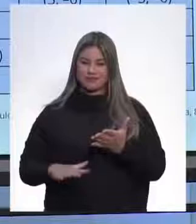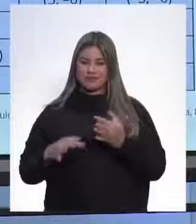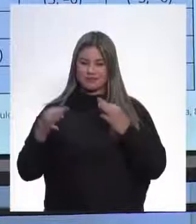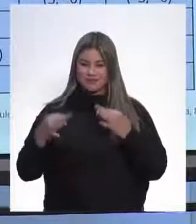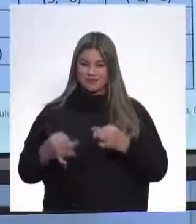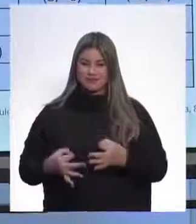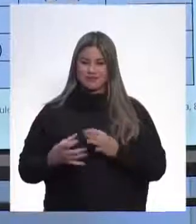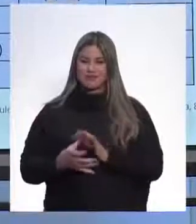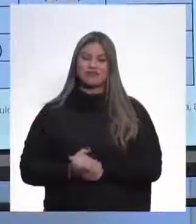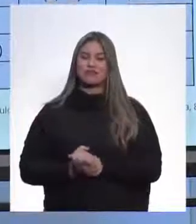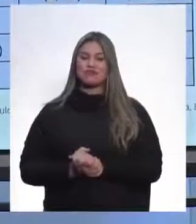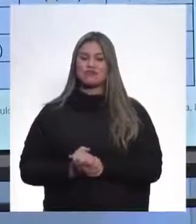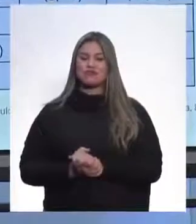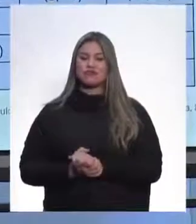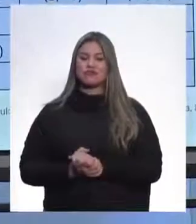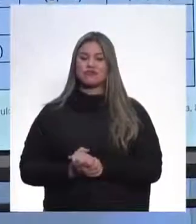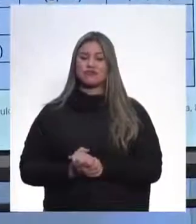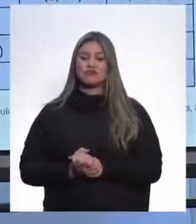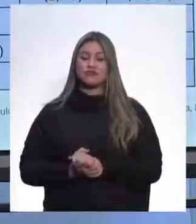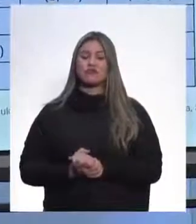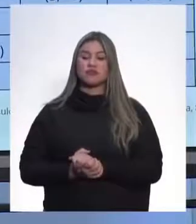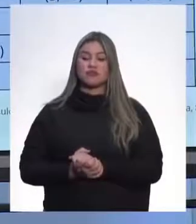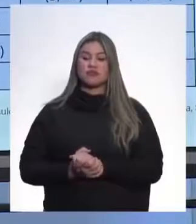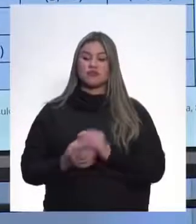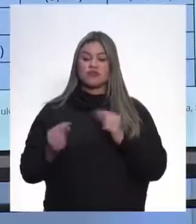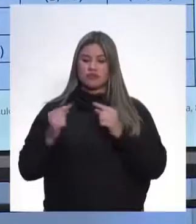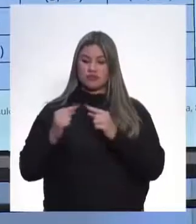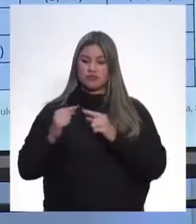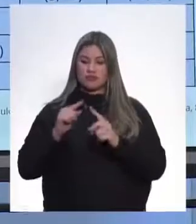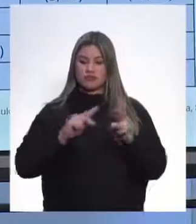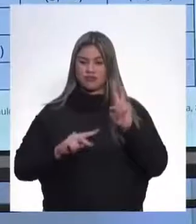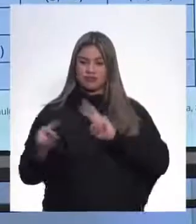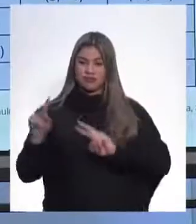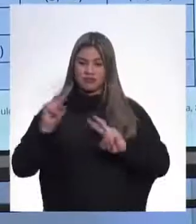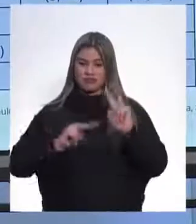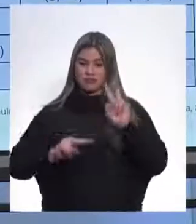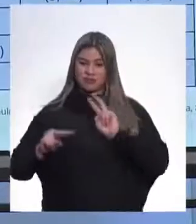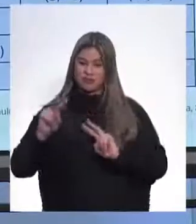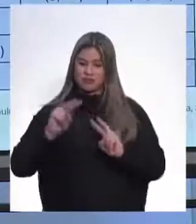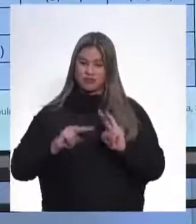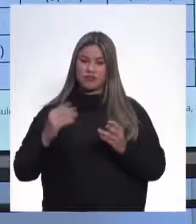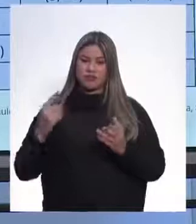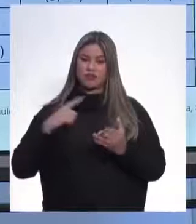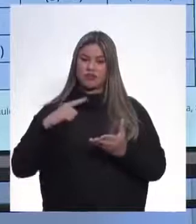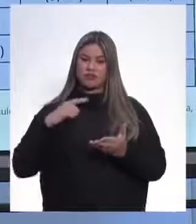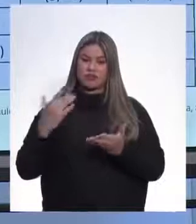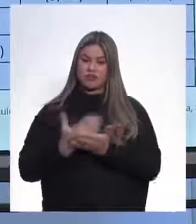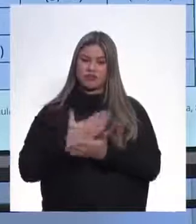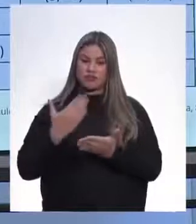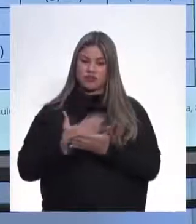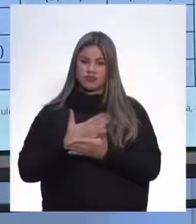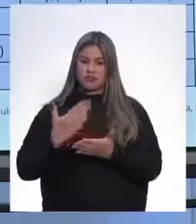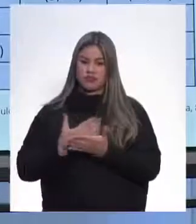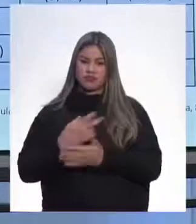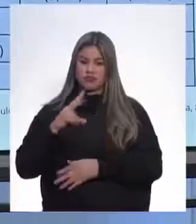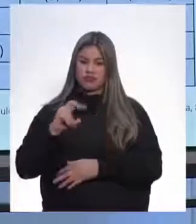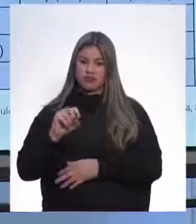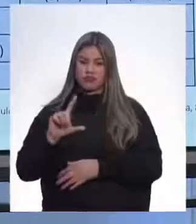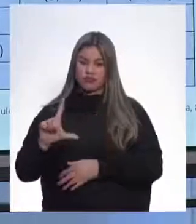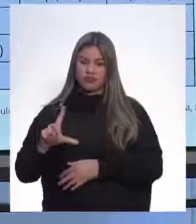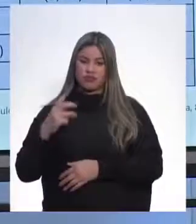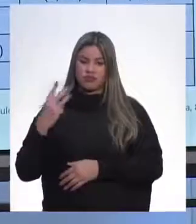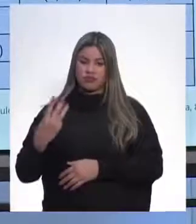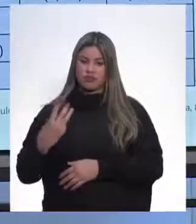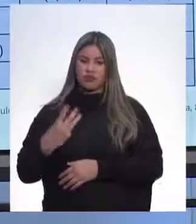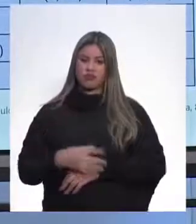correto? Essa atividade ela é muito observação nesse contexto. Está lá no caderno do aluno, volume 3, quando vocês pegarem o